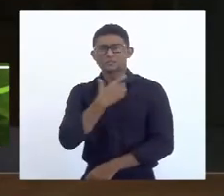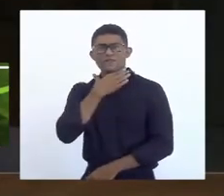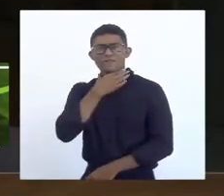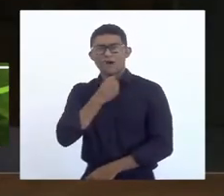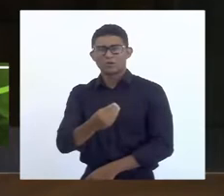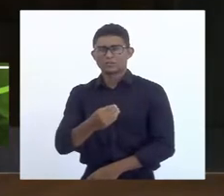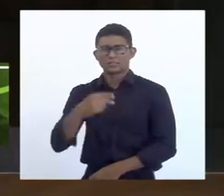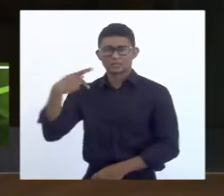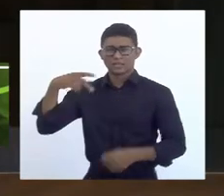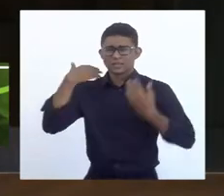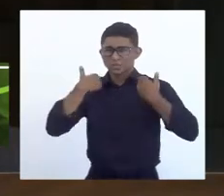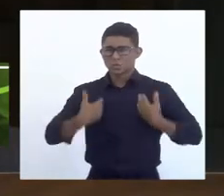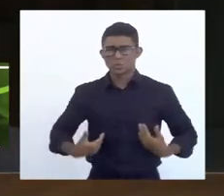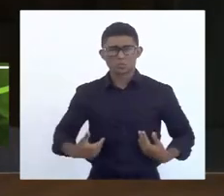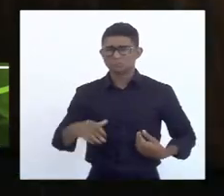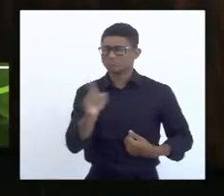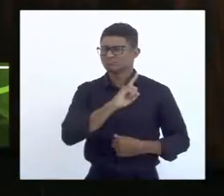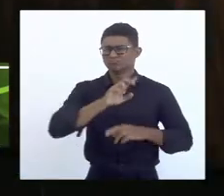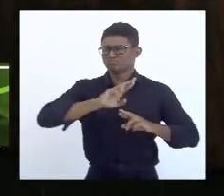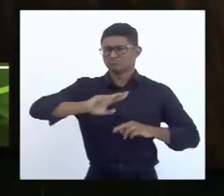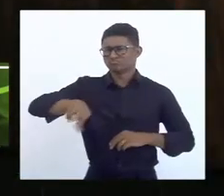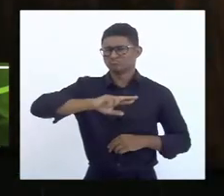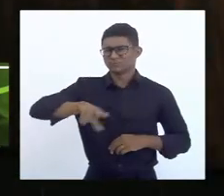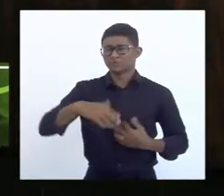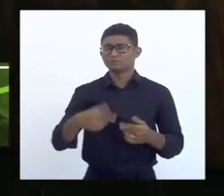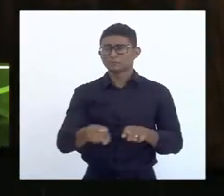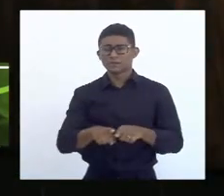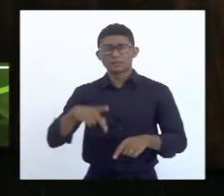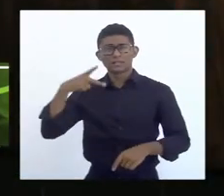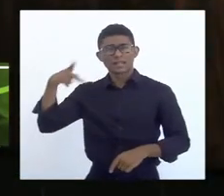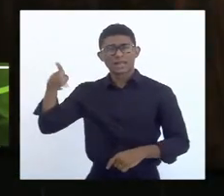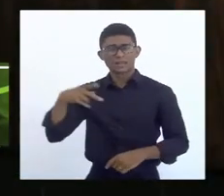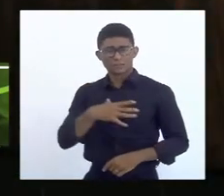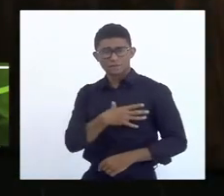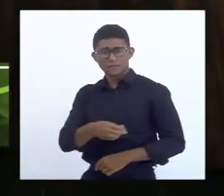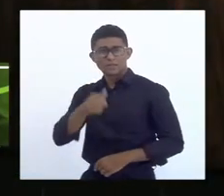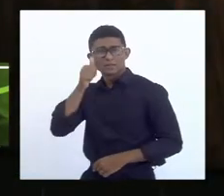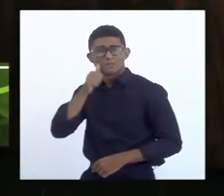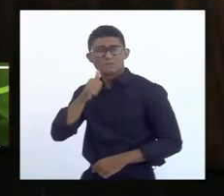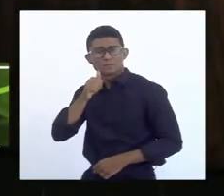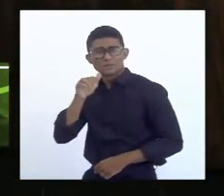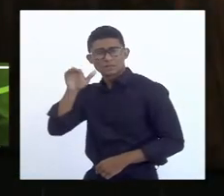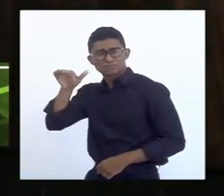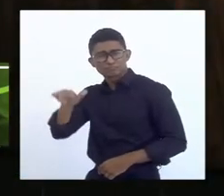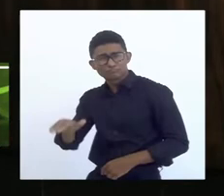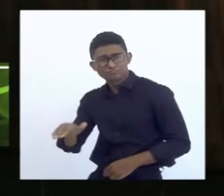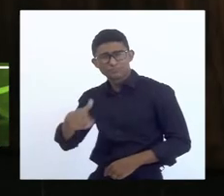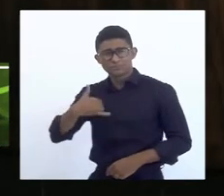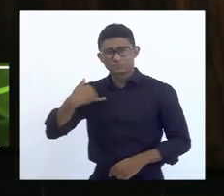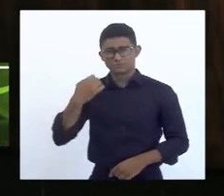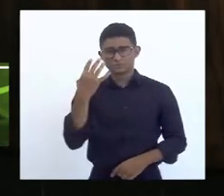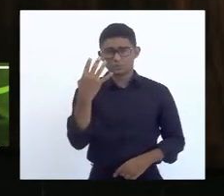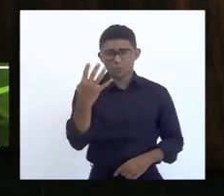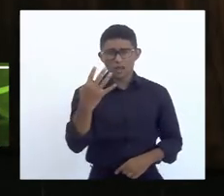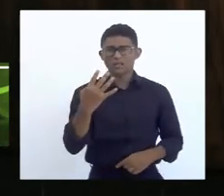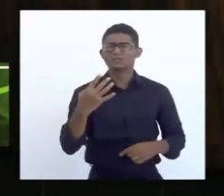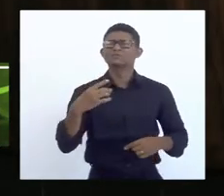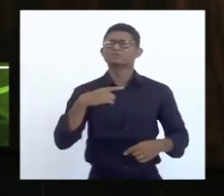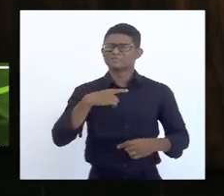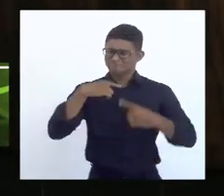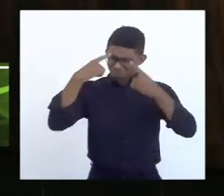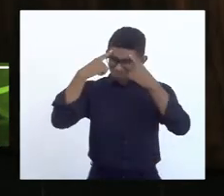sem contar com as agressões que a sua filha Laura, na época com 4 anos, e também